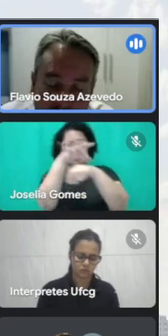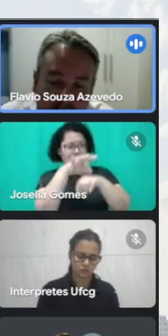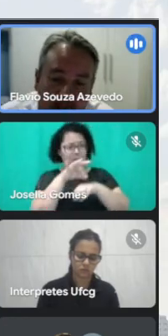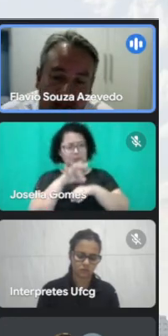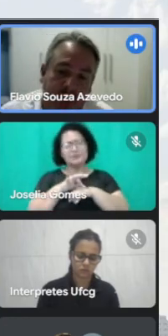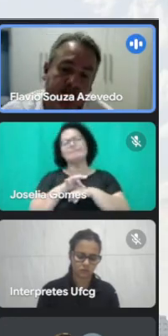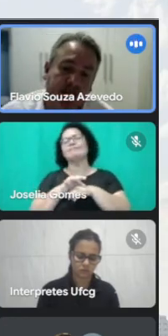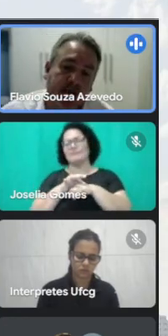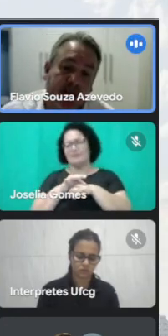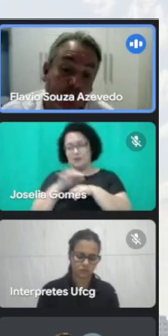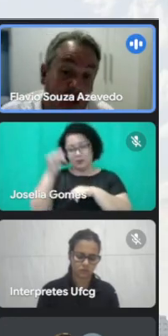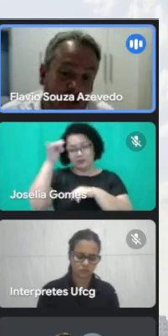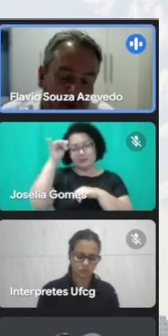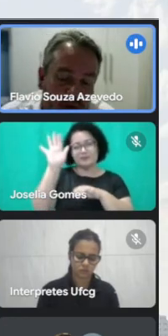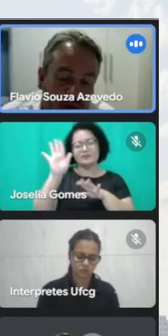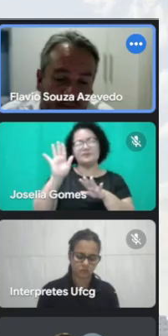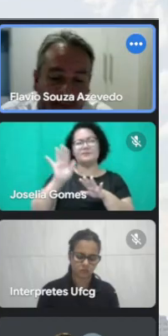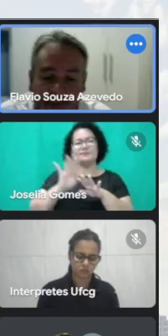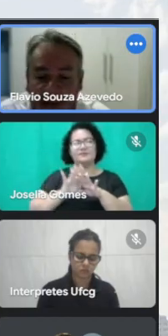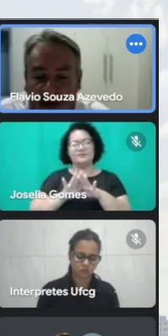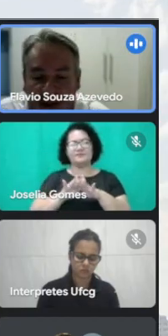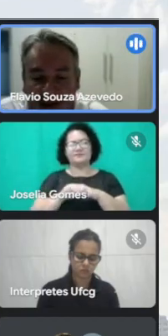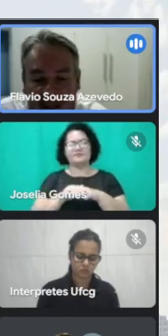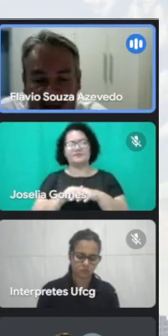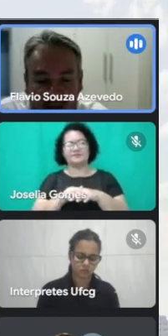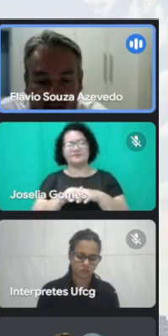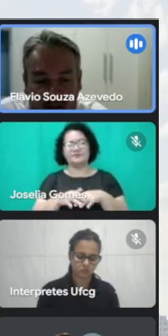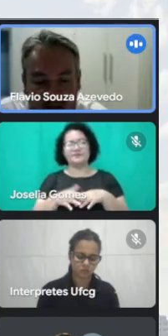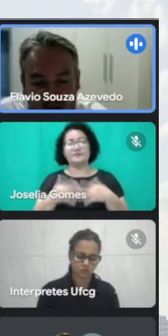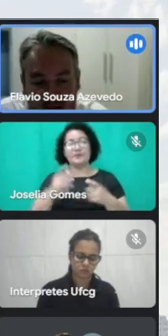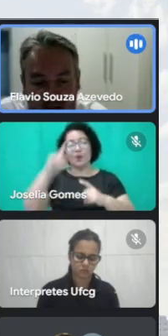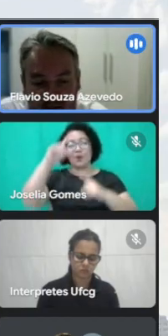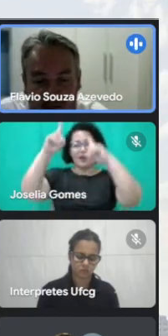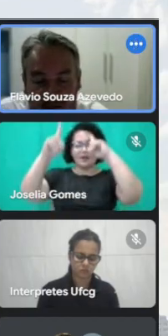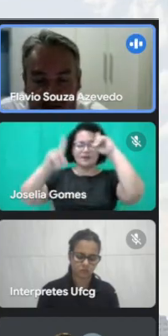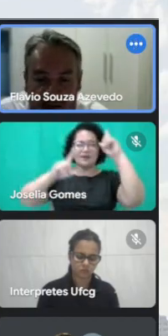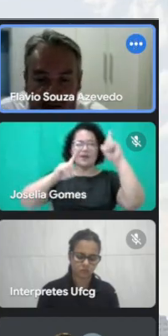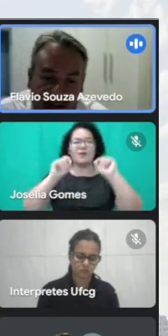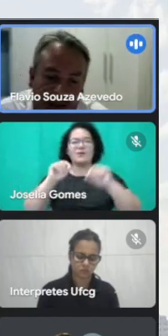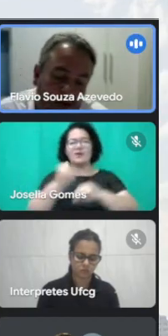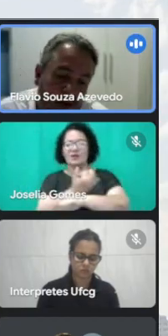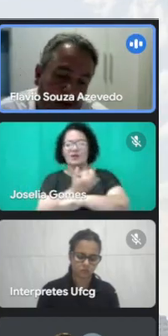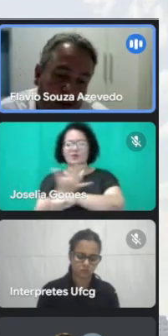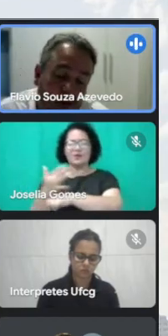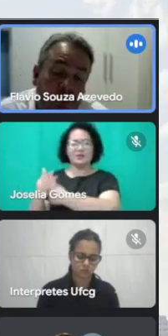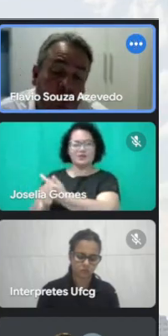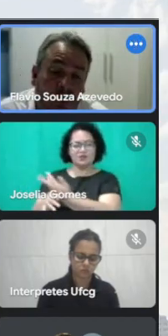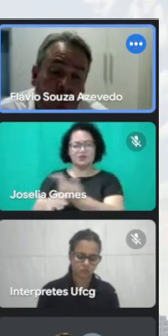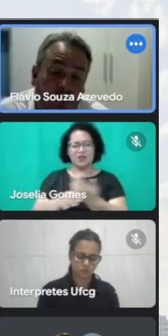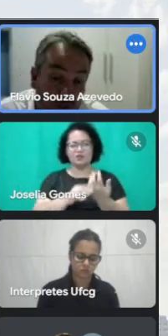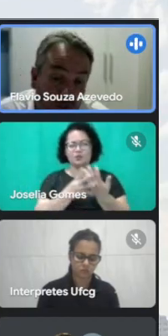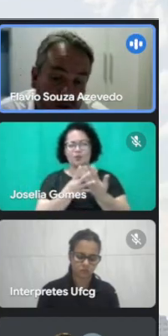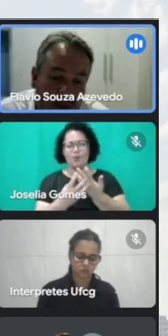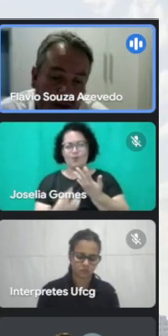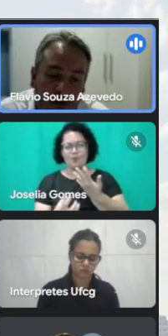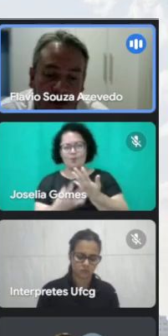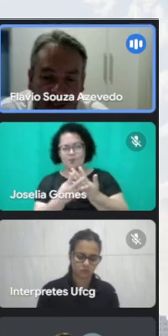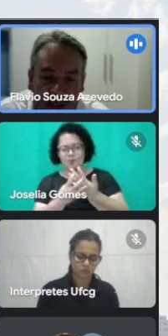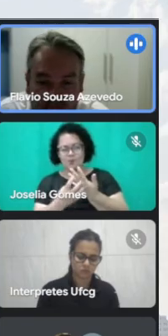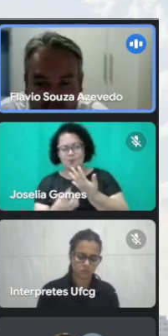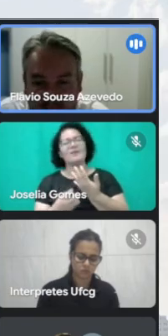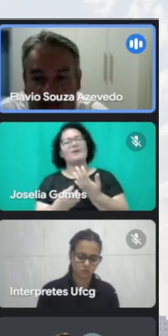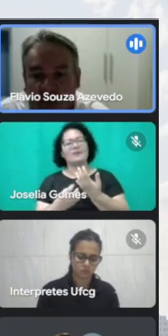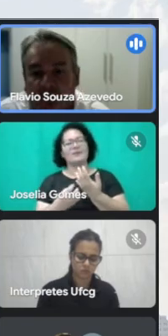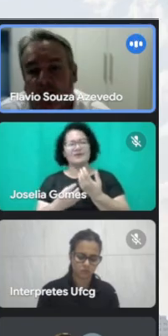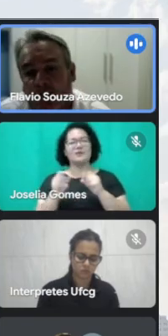poderiam trazer esses malefícios. Então, a ideia era, né, que esses jardins filtrantes, como opção, eles